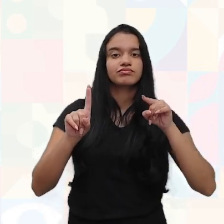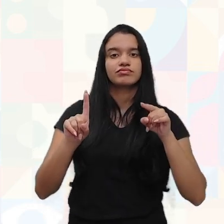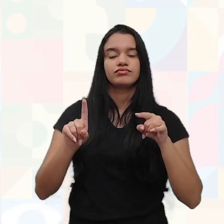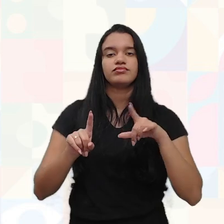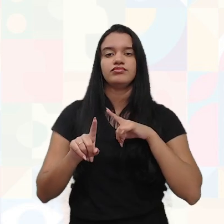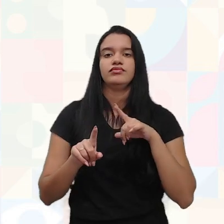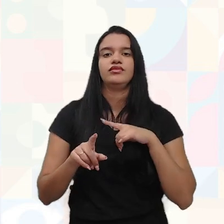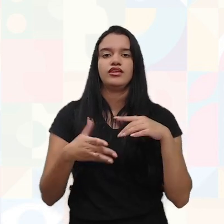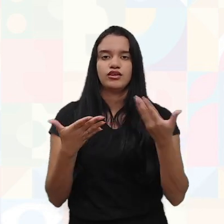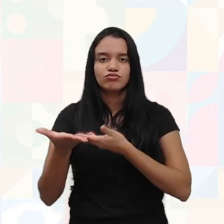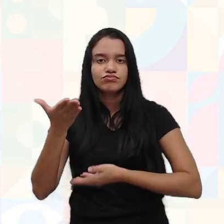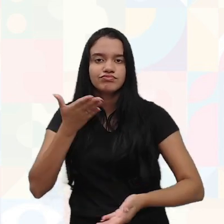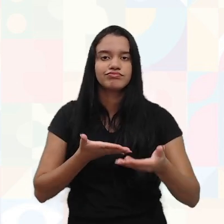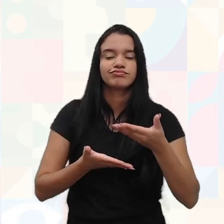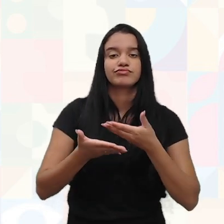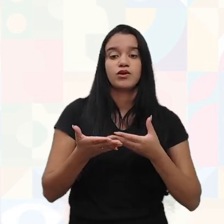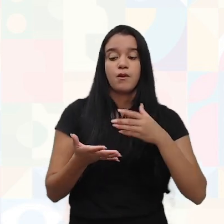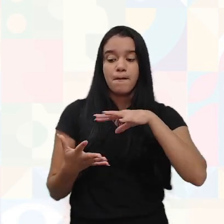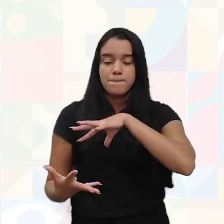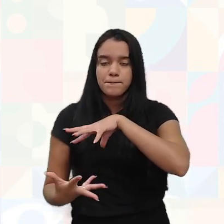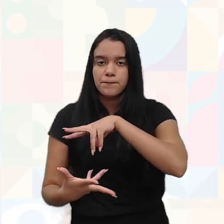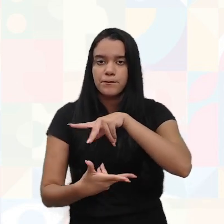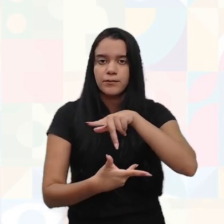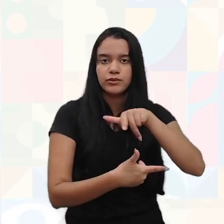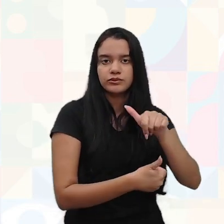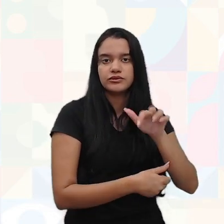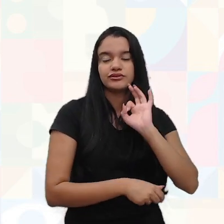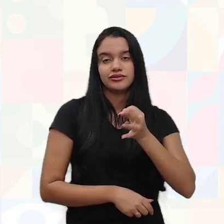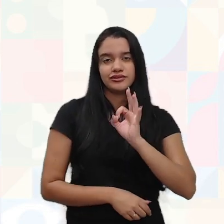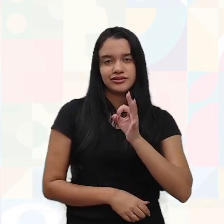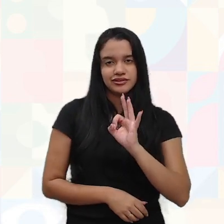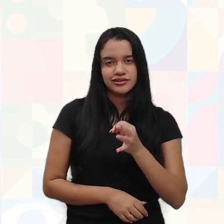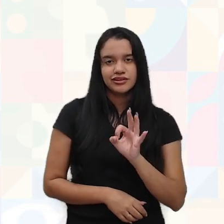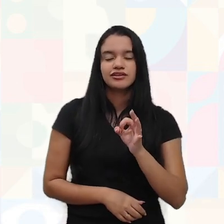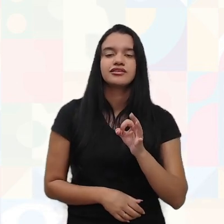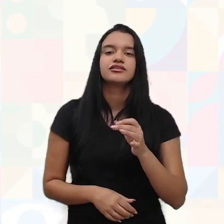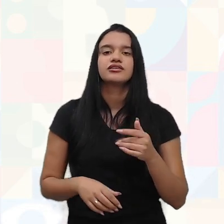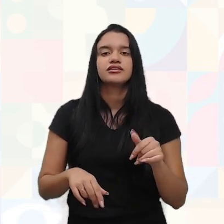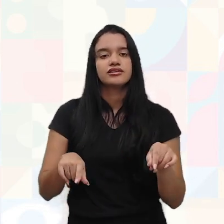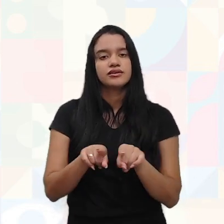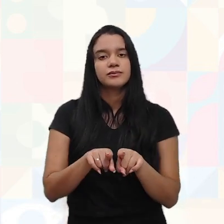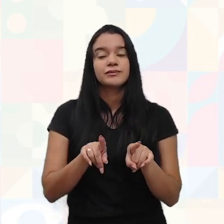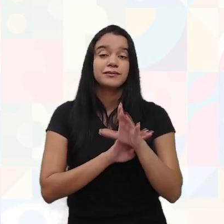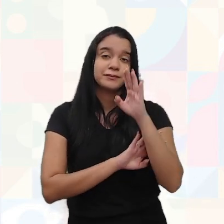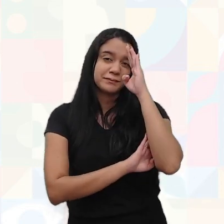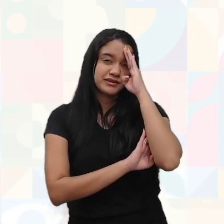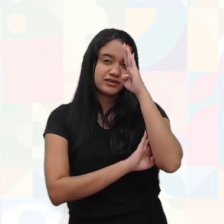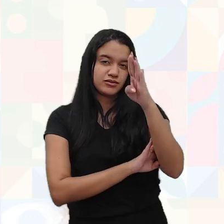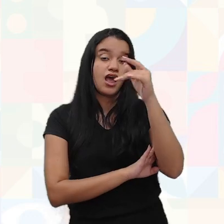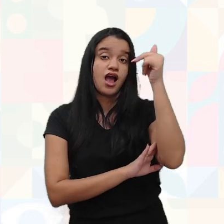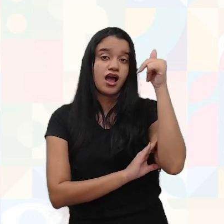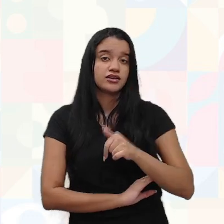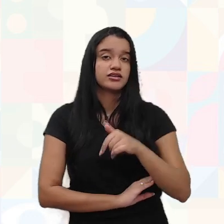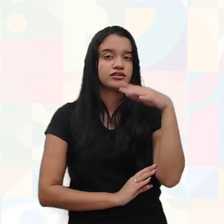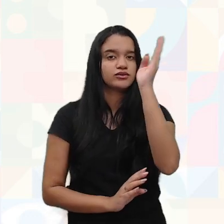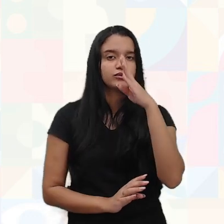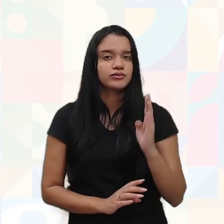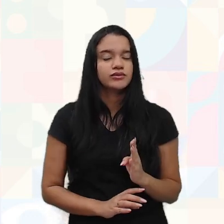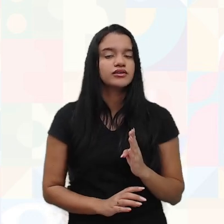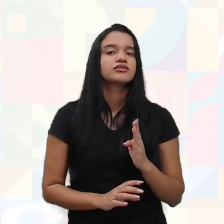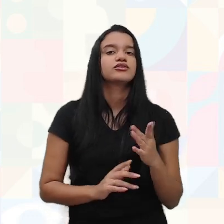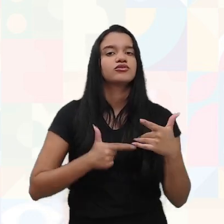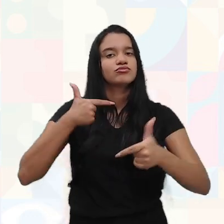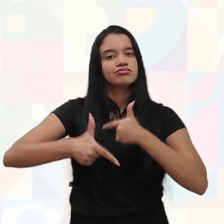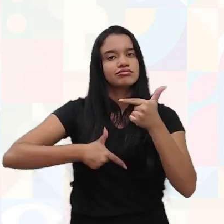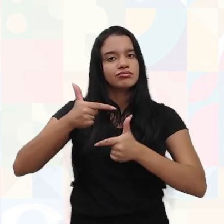uma uniformidade mundial nessa representação e uma uniformidade principalmente aqui no Brasil, quando a gente for trabalhar